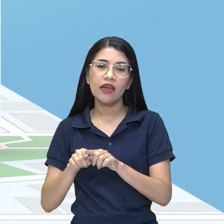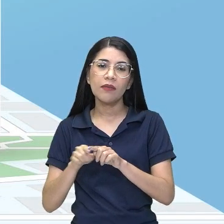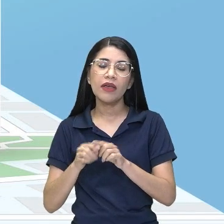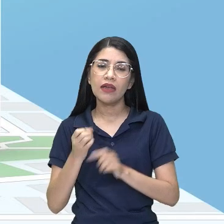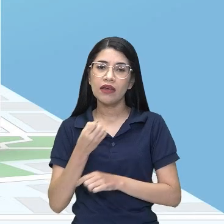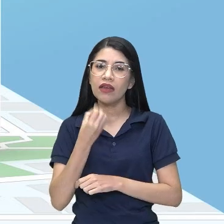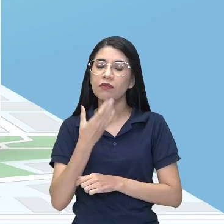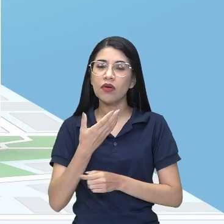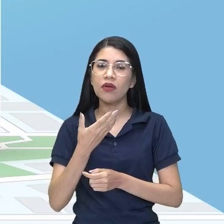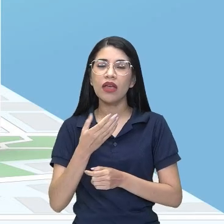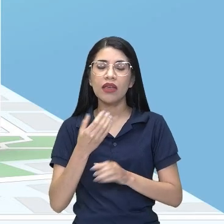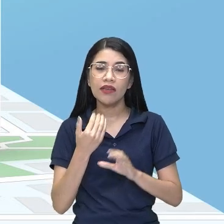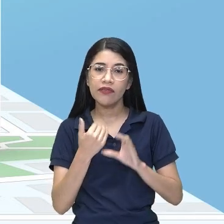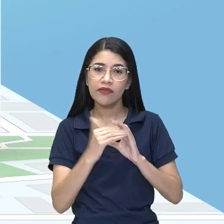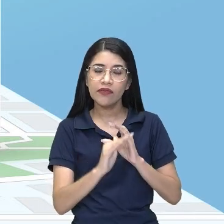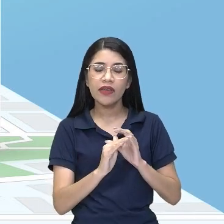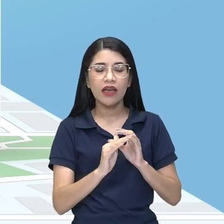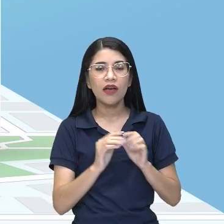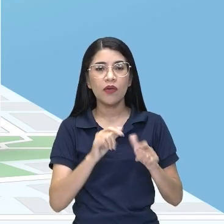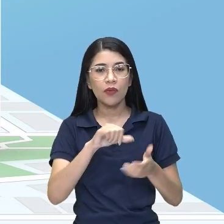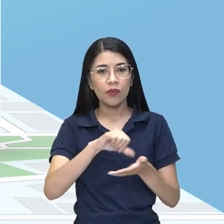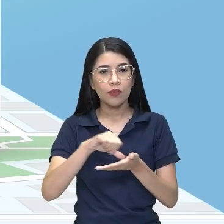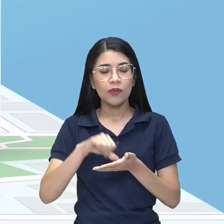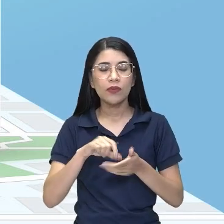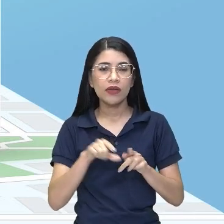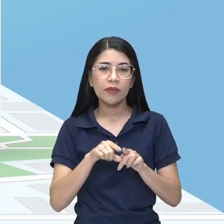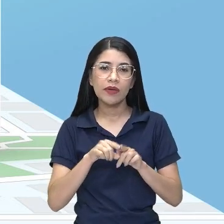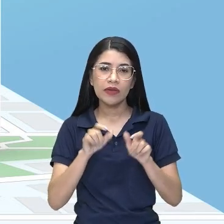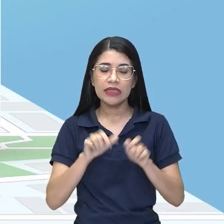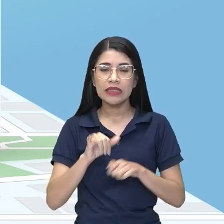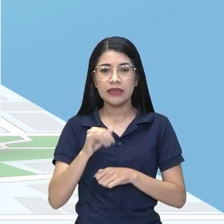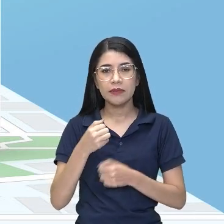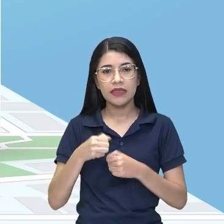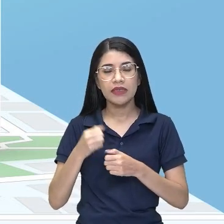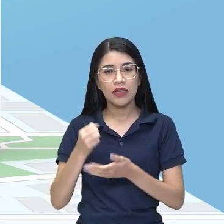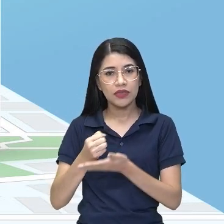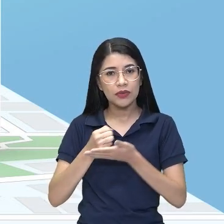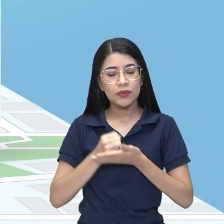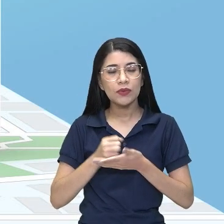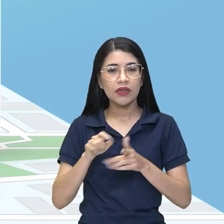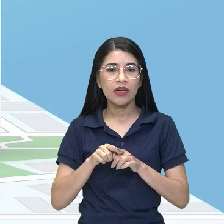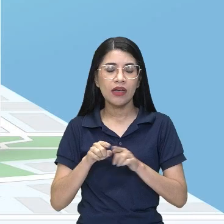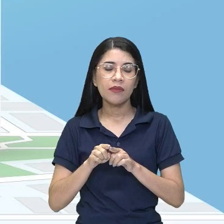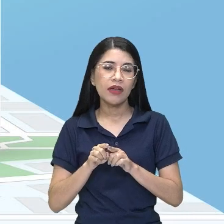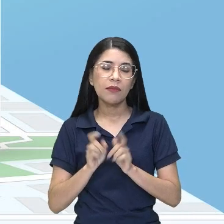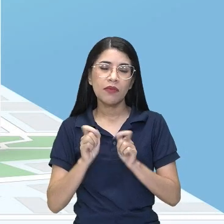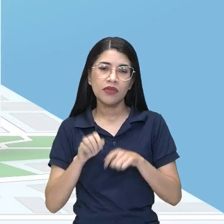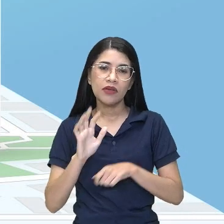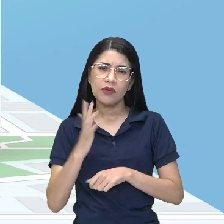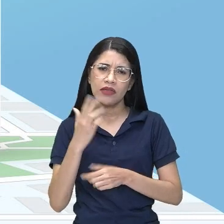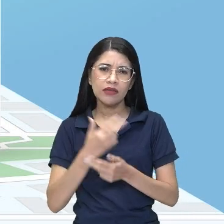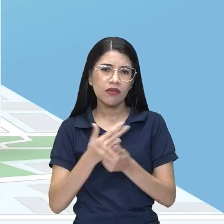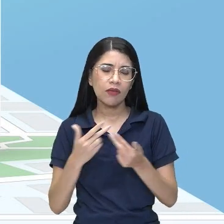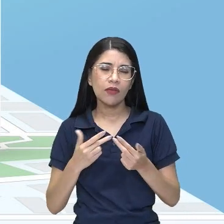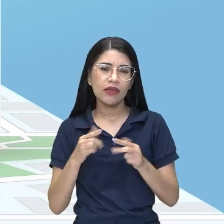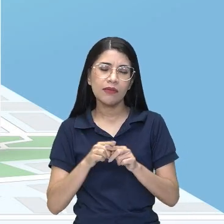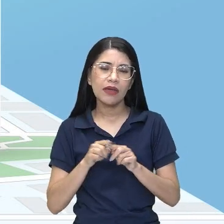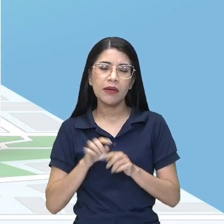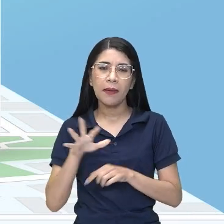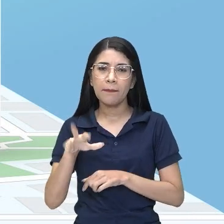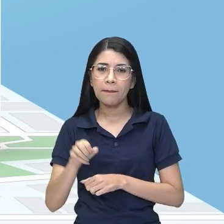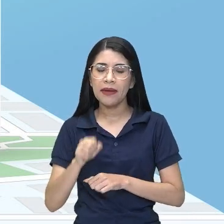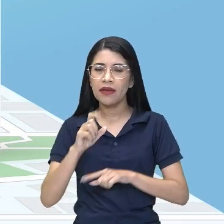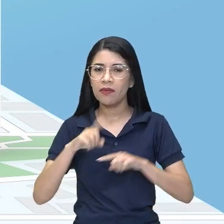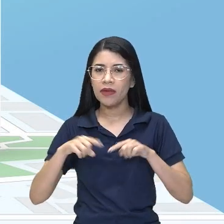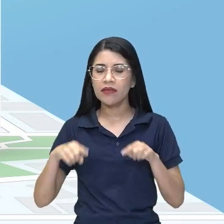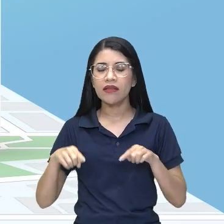a sua localização com alguém, porque caso você precise de ajuda, né, não que vá acontecer algo ruim, às vezes até para pegar uma encomenda, descer uma